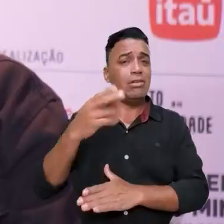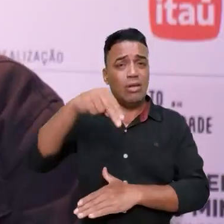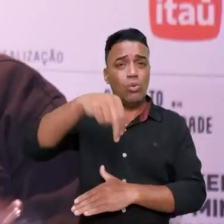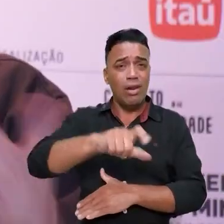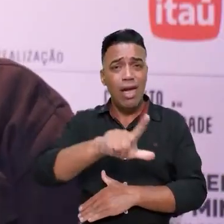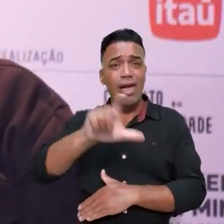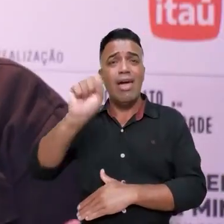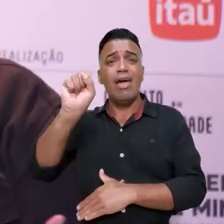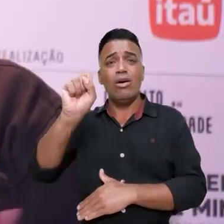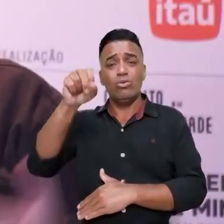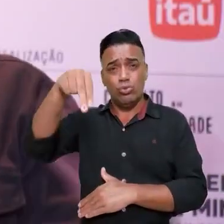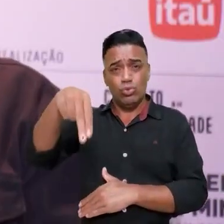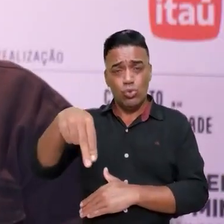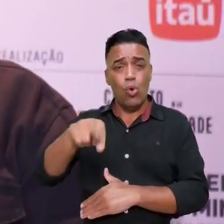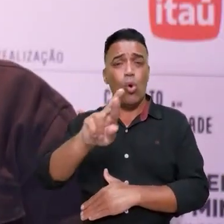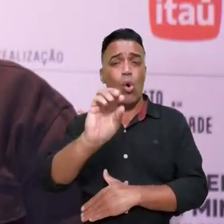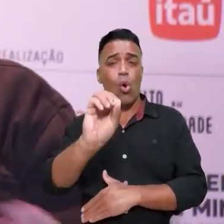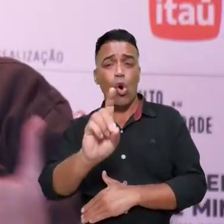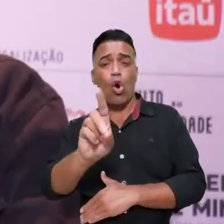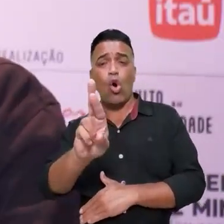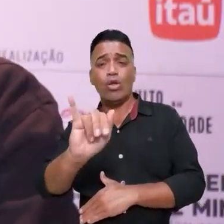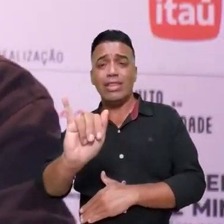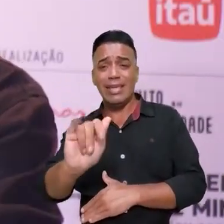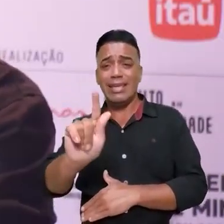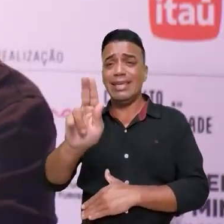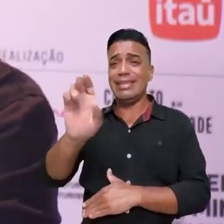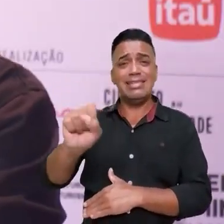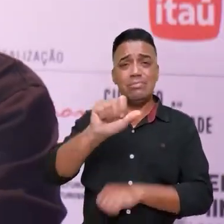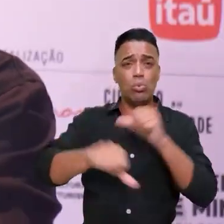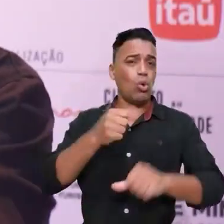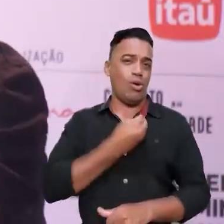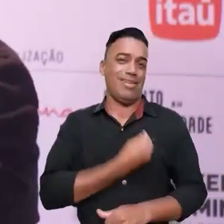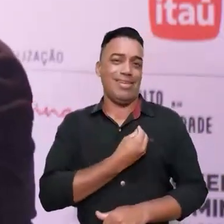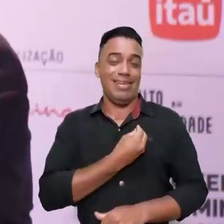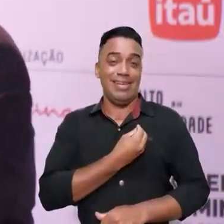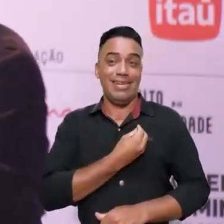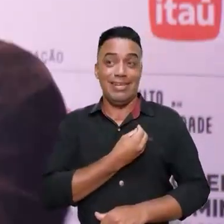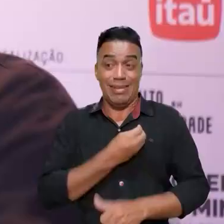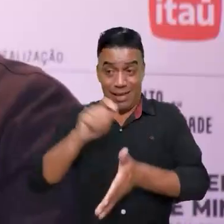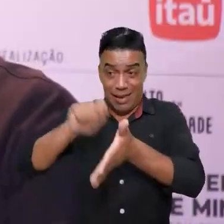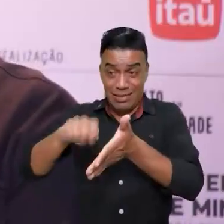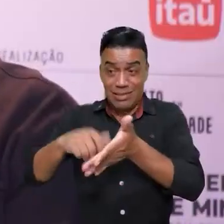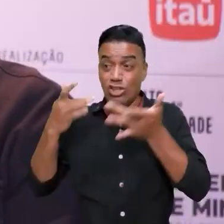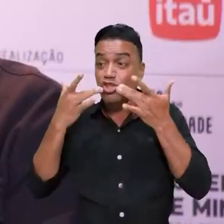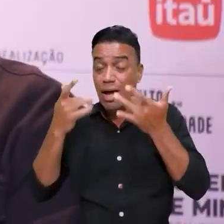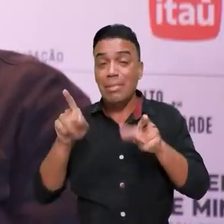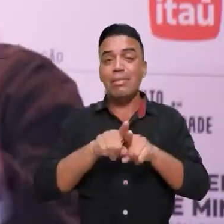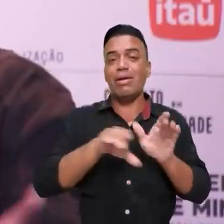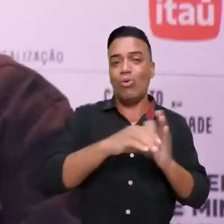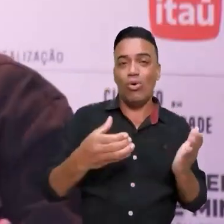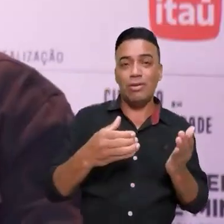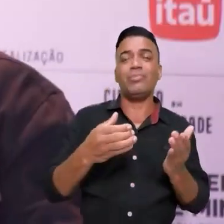minha vida, é a minha grande inspiração, não só na dramaturgia, mas como na crônica também. E depois do tempo de reportagem,